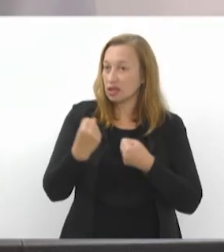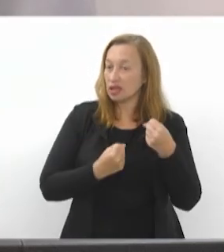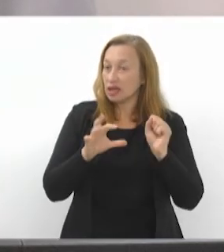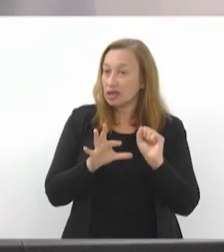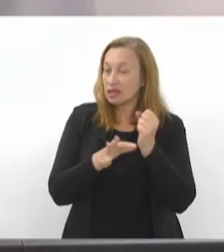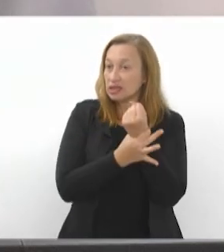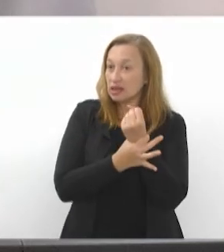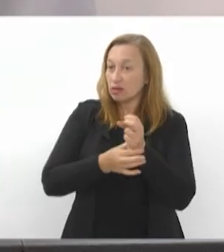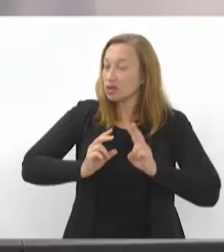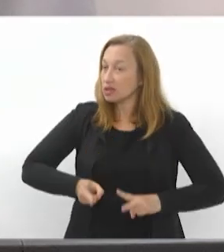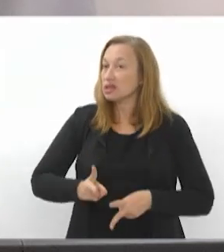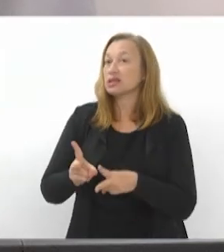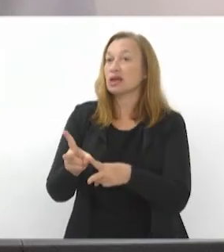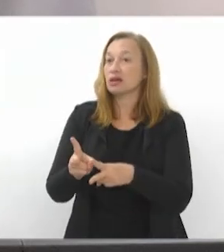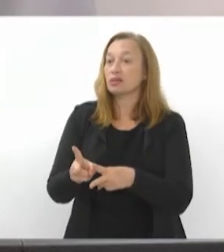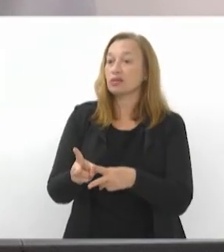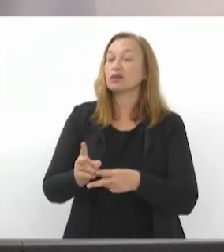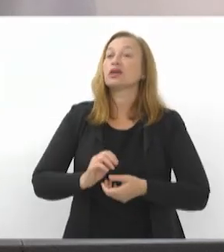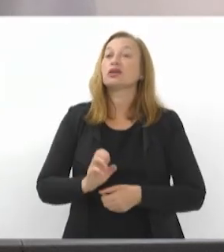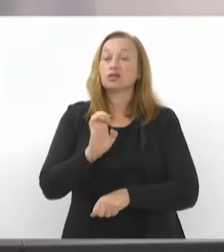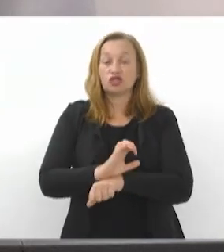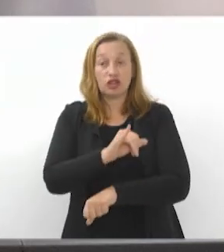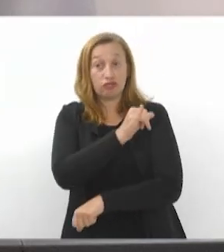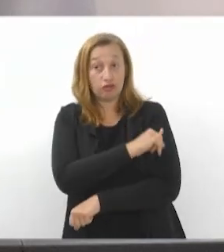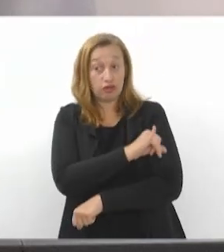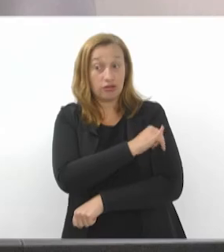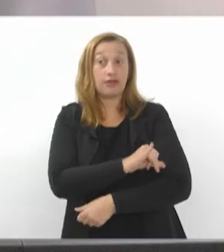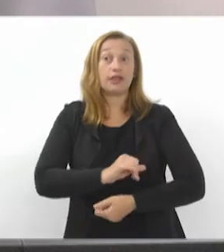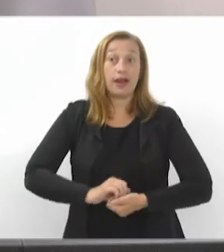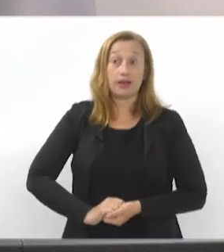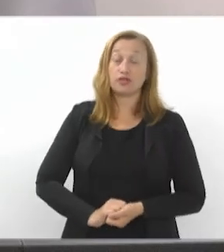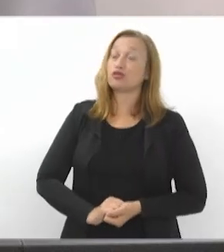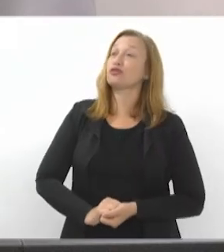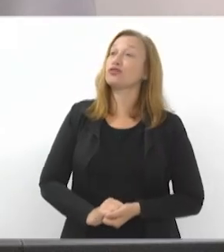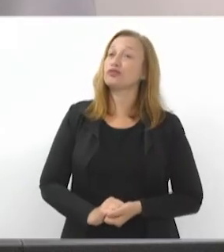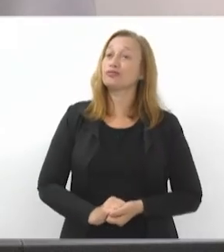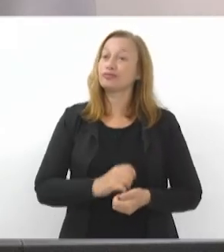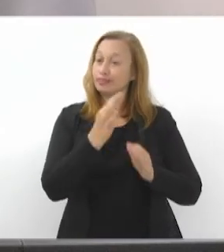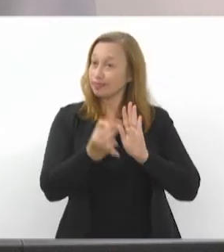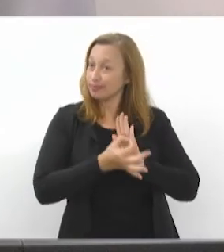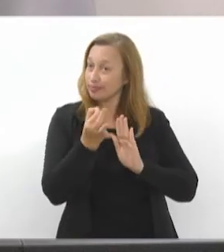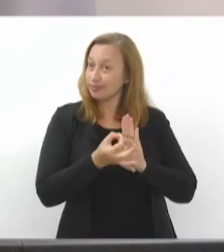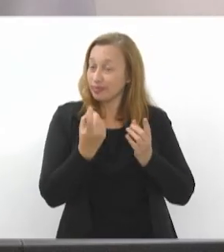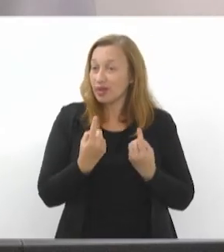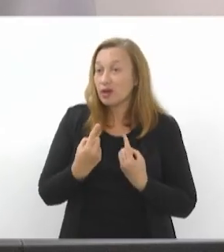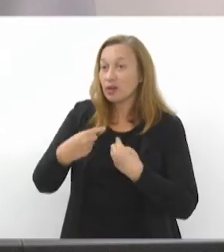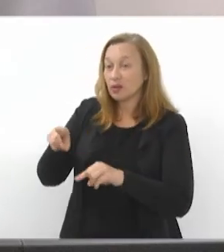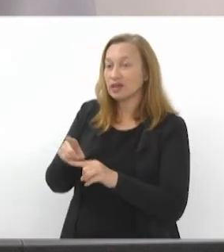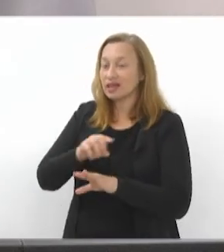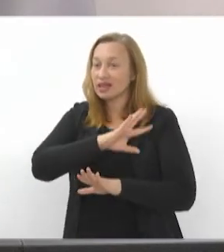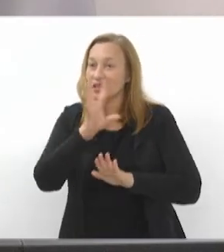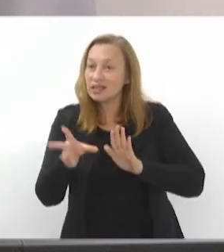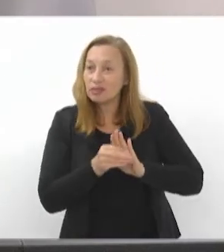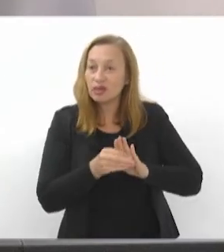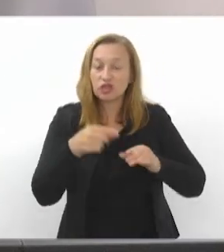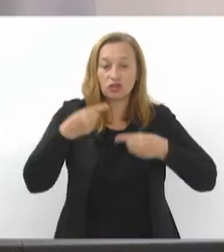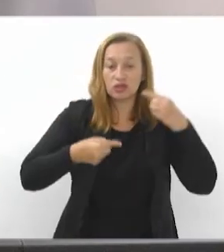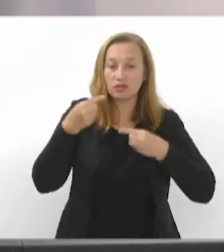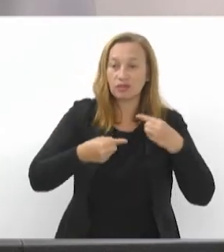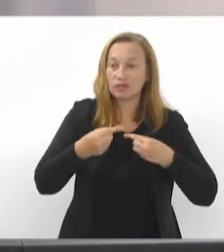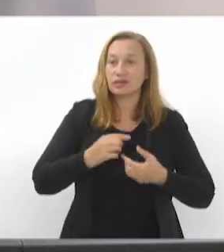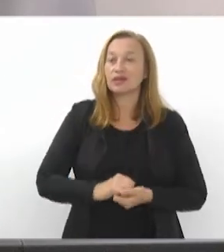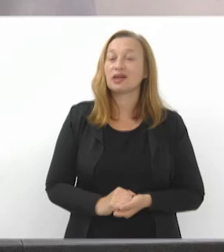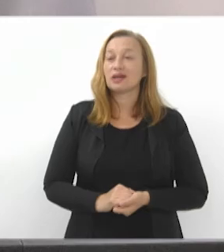Segurança Constante, no âmbito do Estado do Rio de Janeiro. O parecer é contrário às emendas. Em discussão.